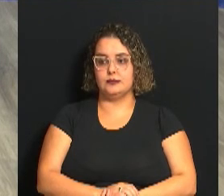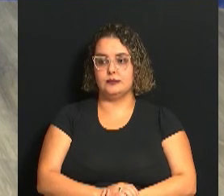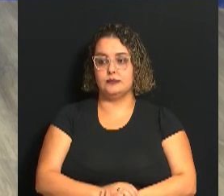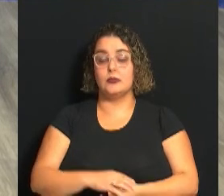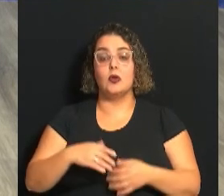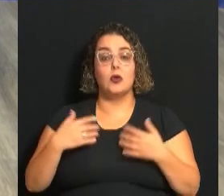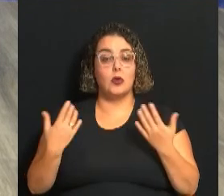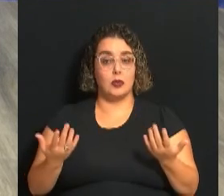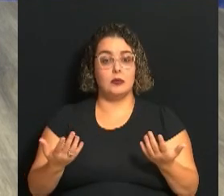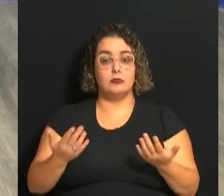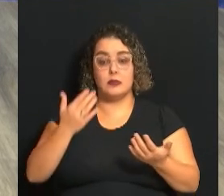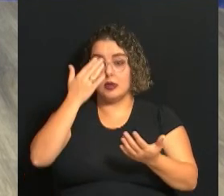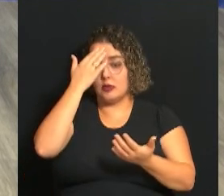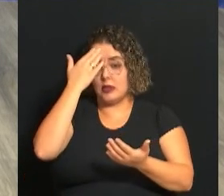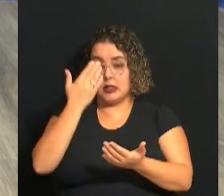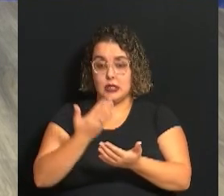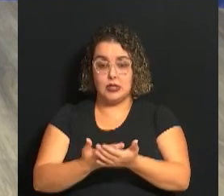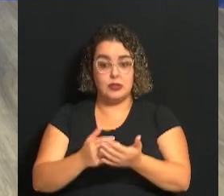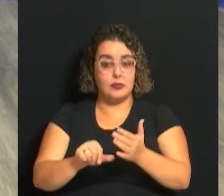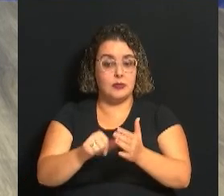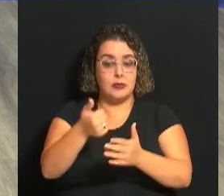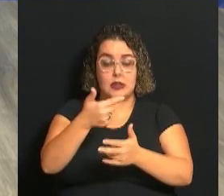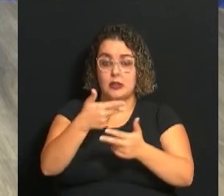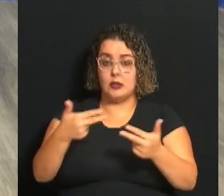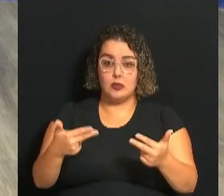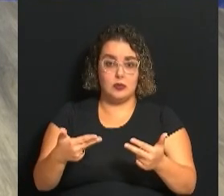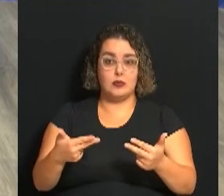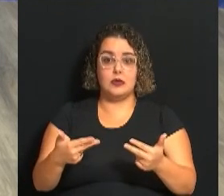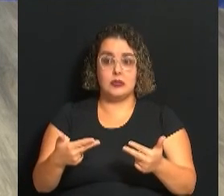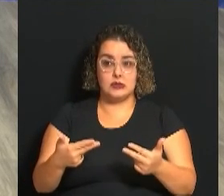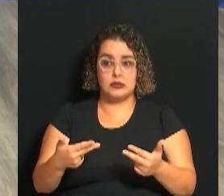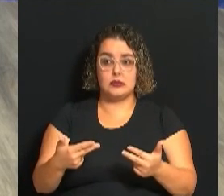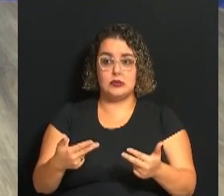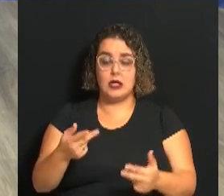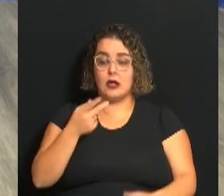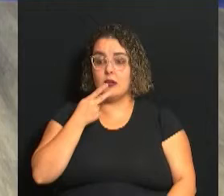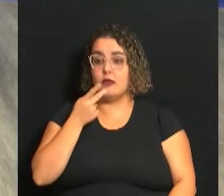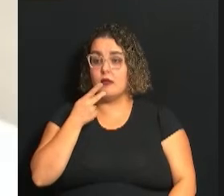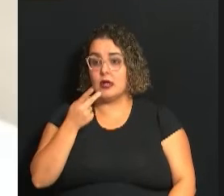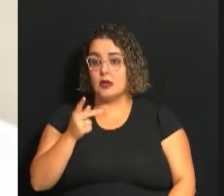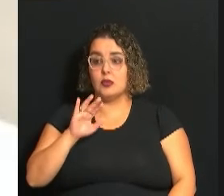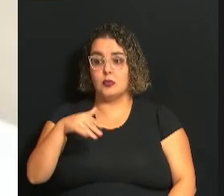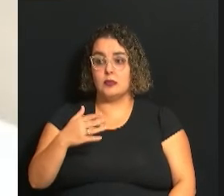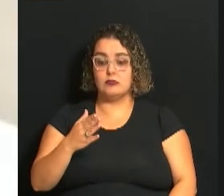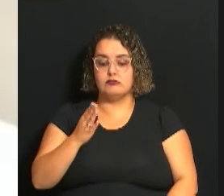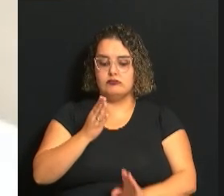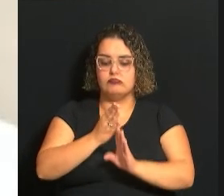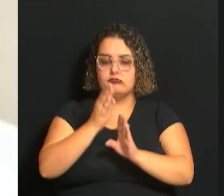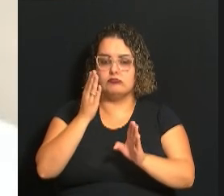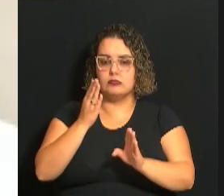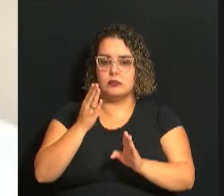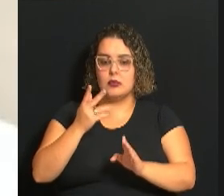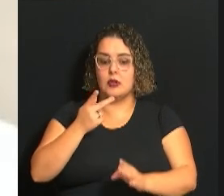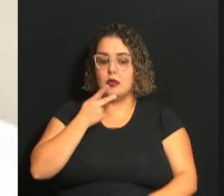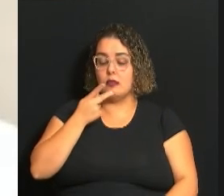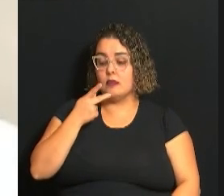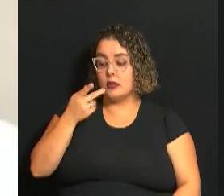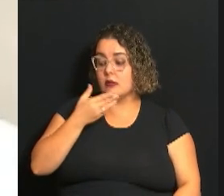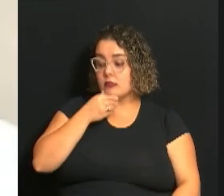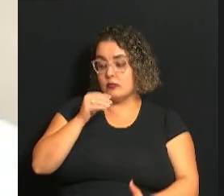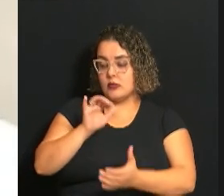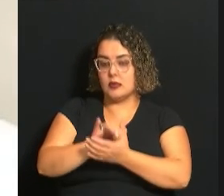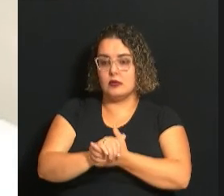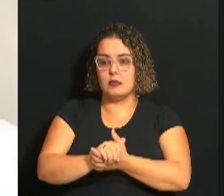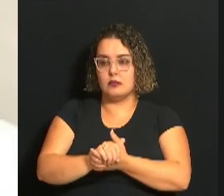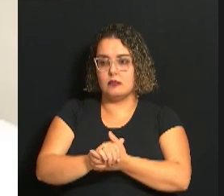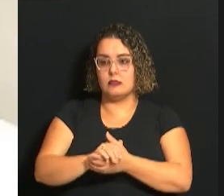Olha, eu acredito que, primeira coisa, né, eu falo que, quando eu descobri, eu falei para o meu marido o seguinte: a minha roupinha de